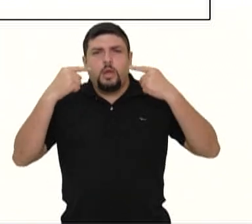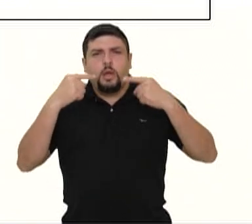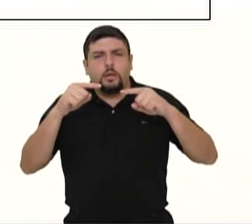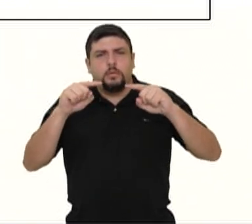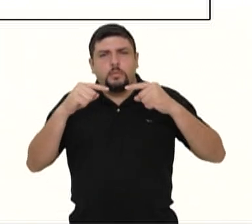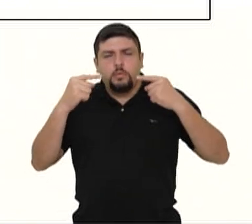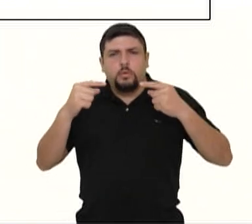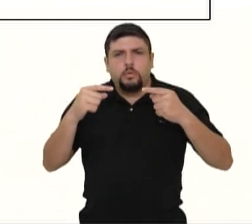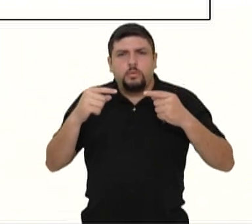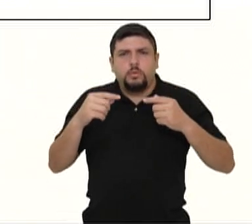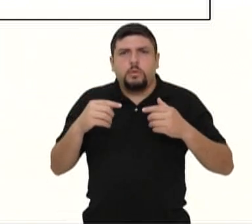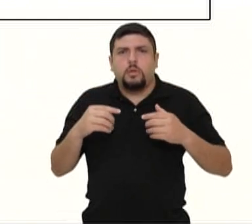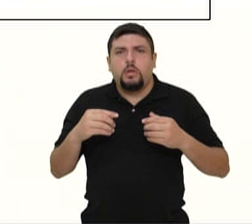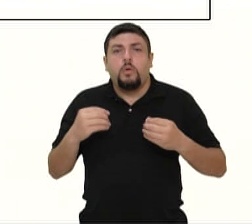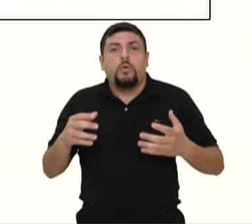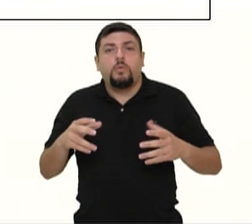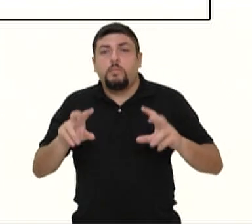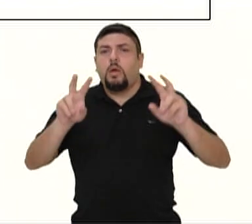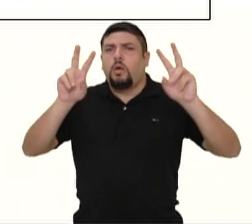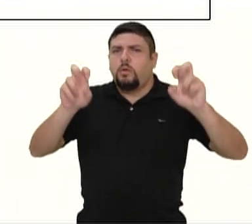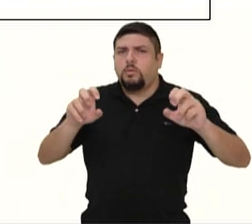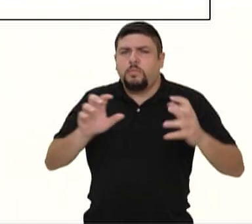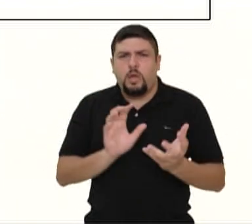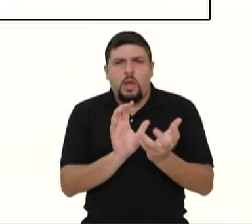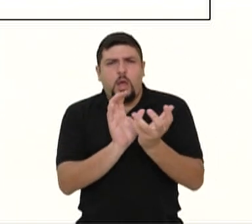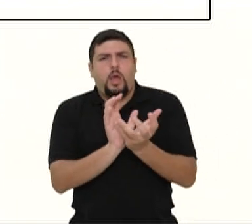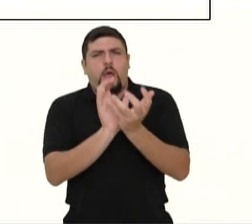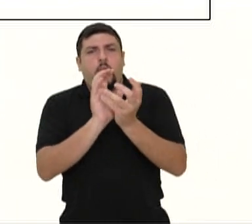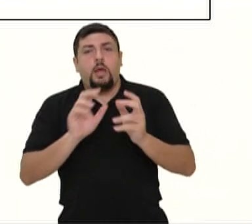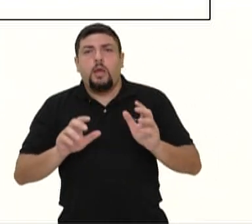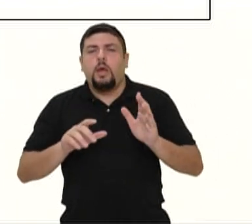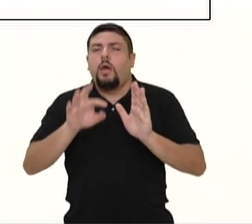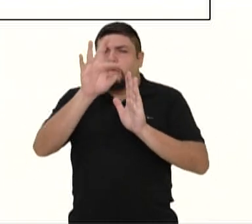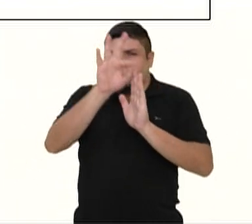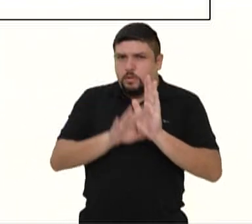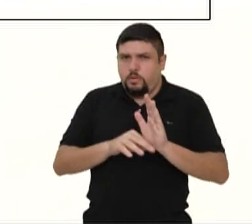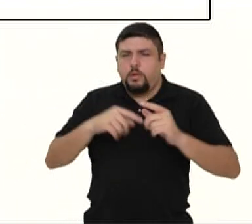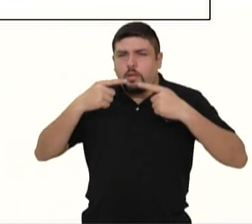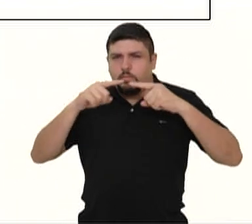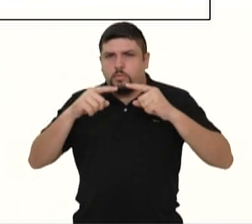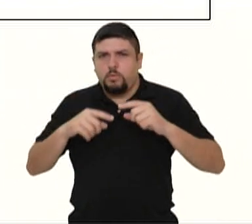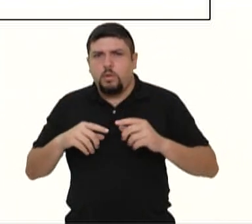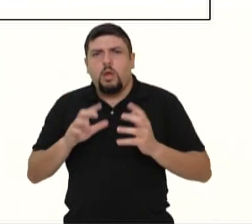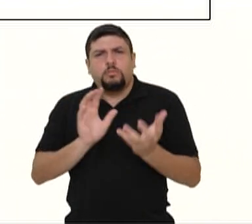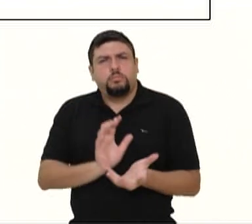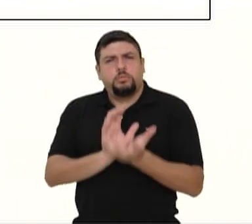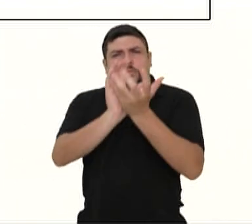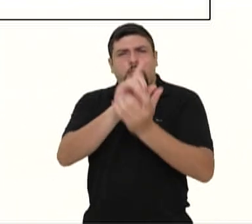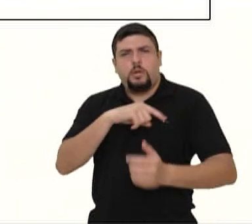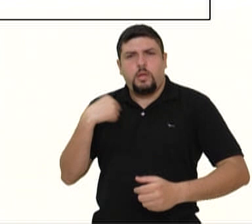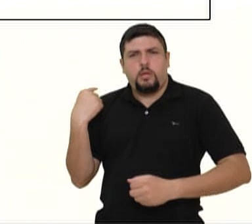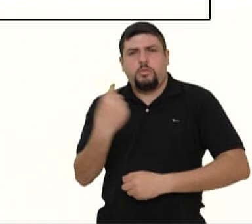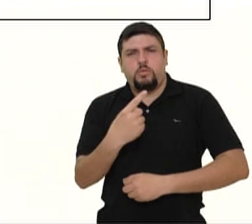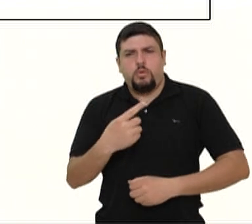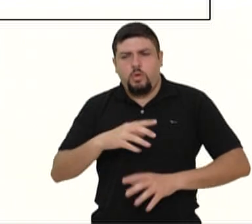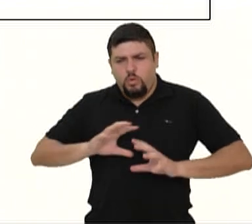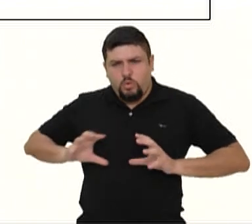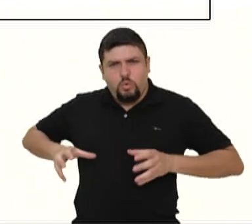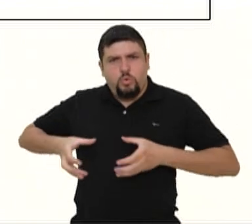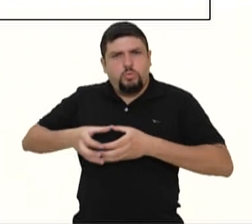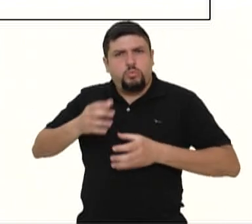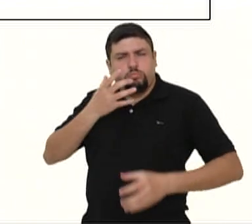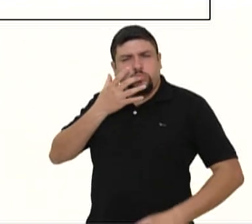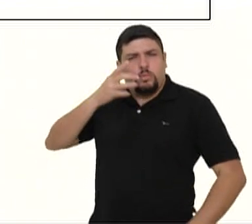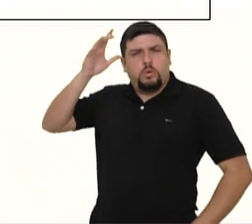de 58. A taça do mundo é nossa, diz a letra, com brasileiro não há quem possa. Eita, esquadrão de ouro, é bom